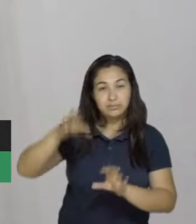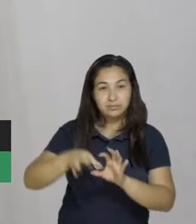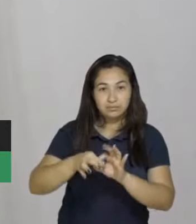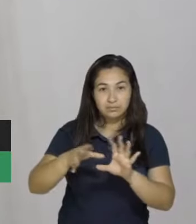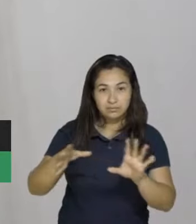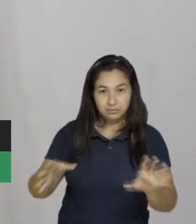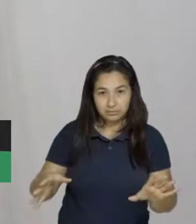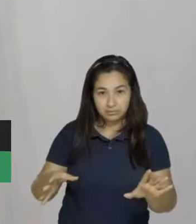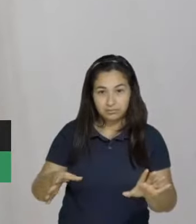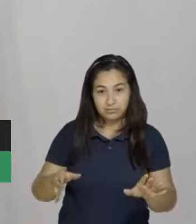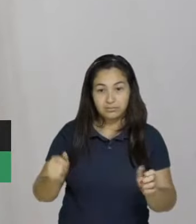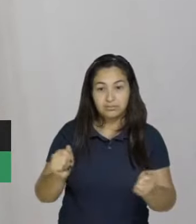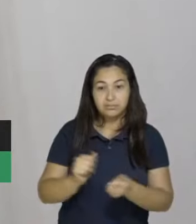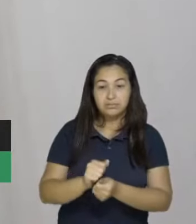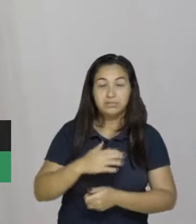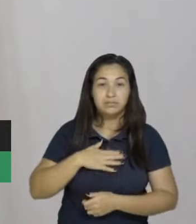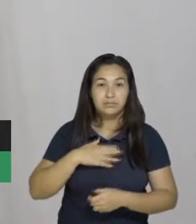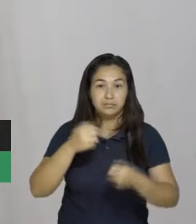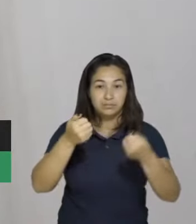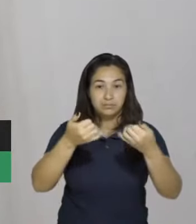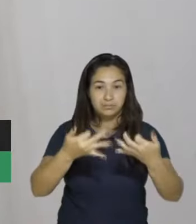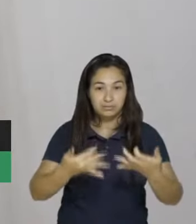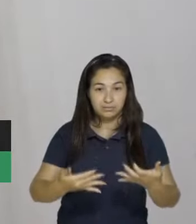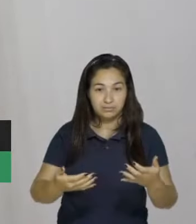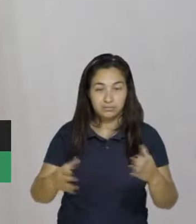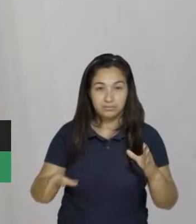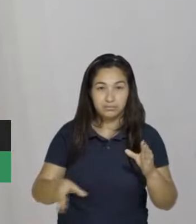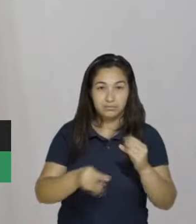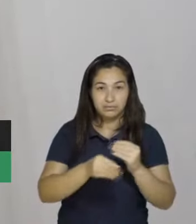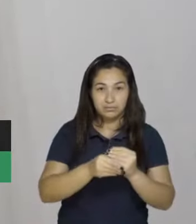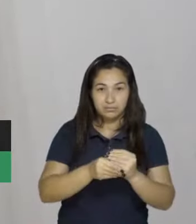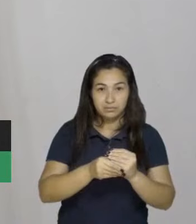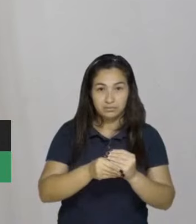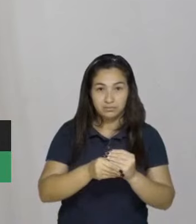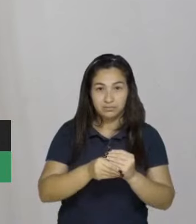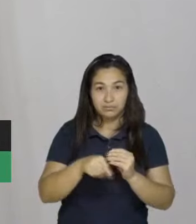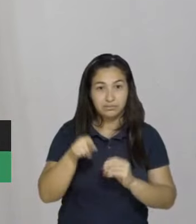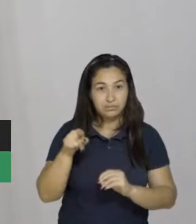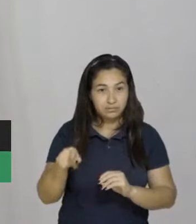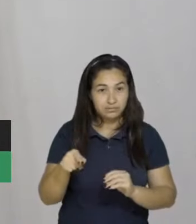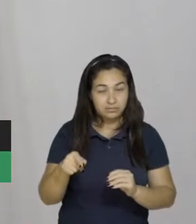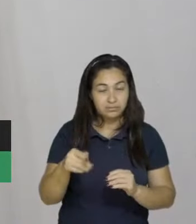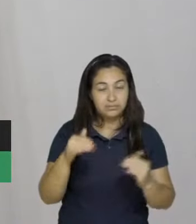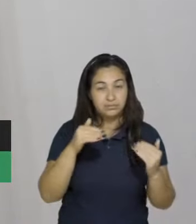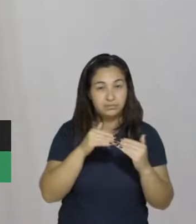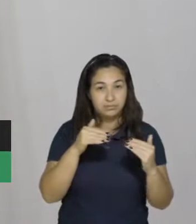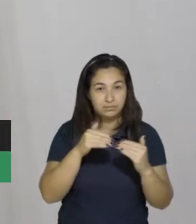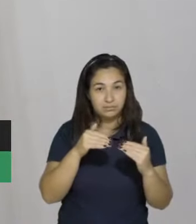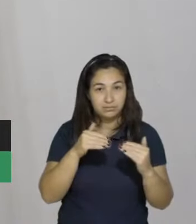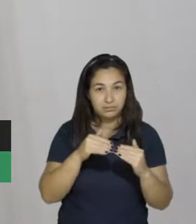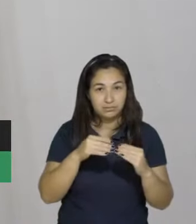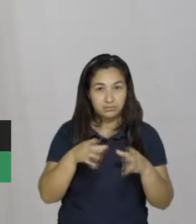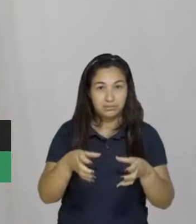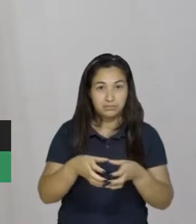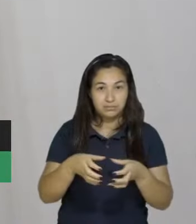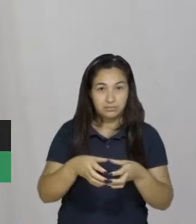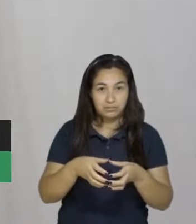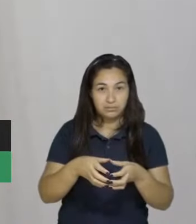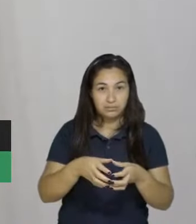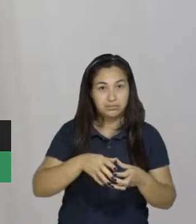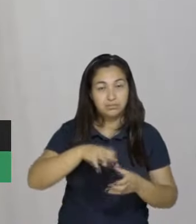Junto com a minha justificativa, anexei esse atestado de concordância da corporação